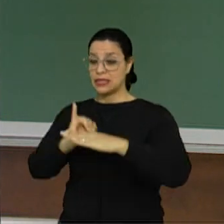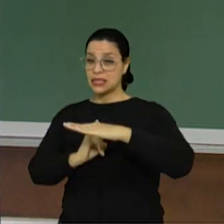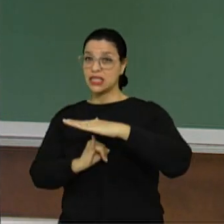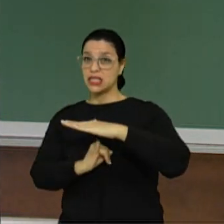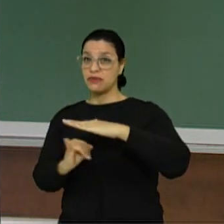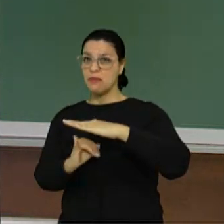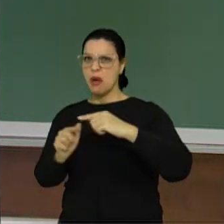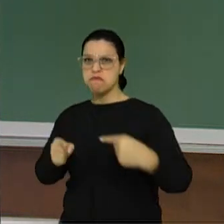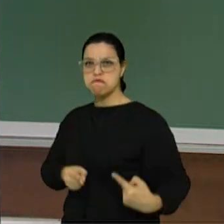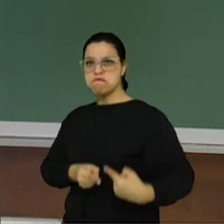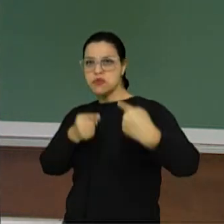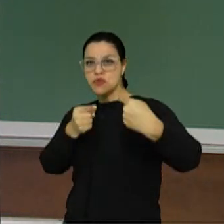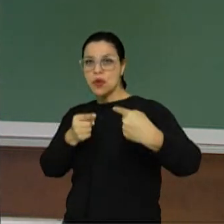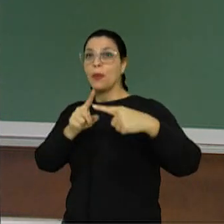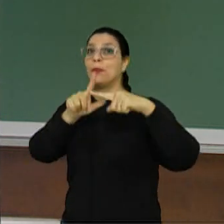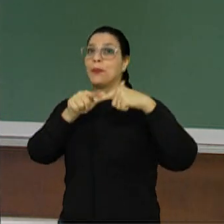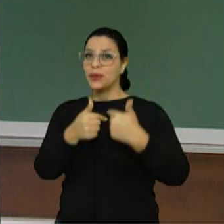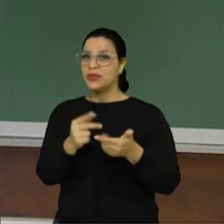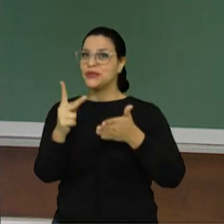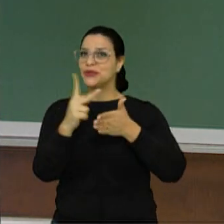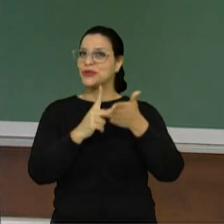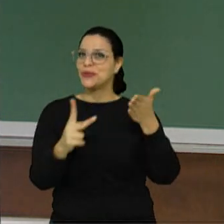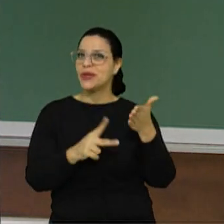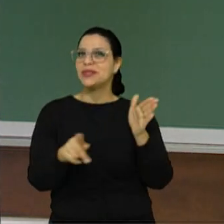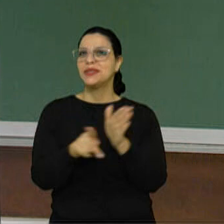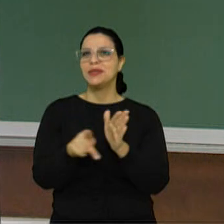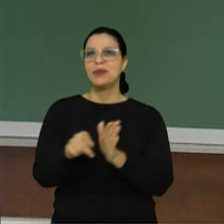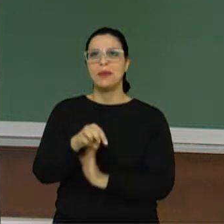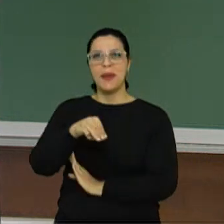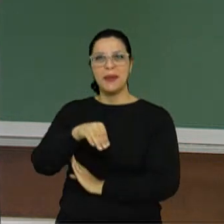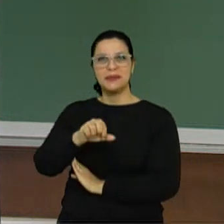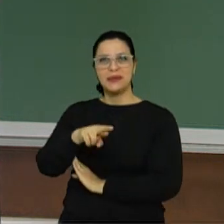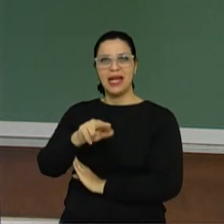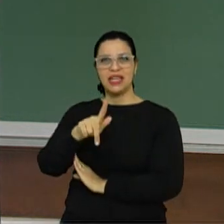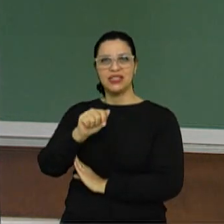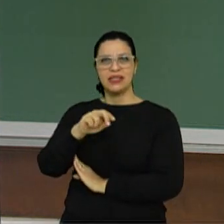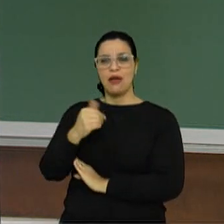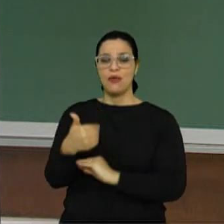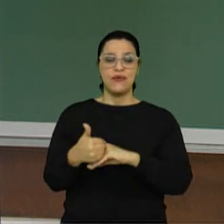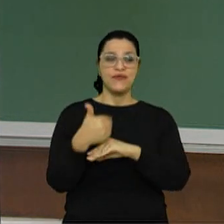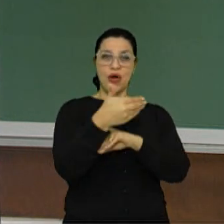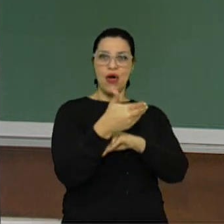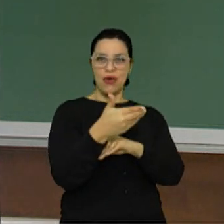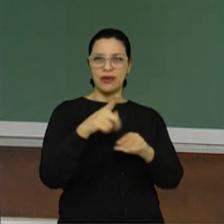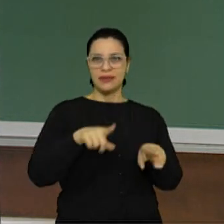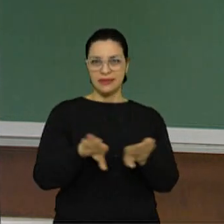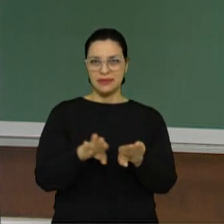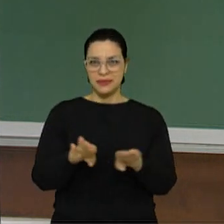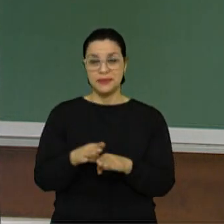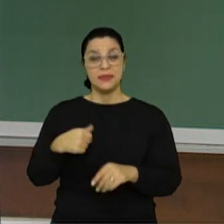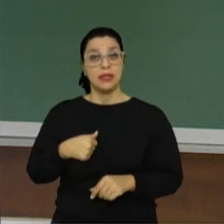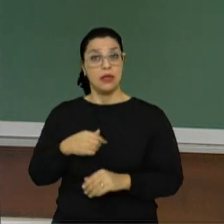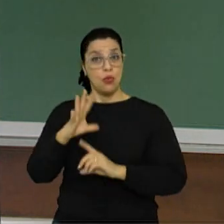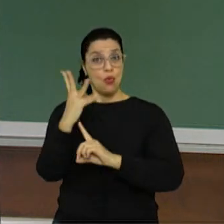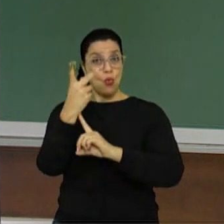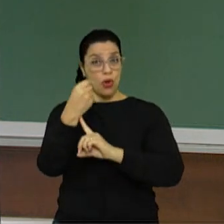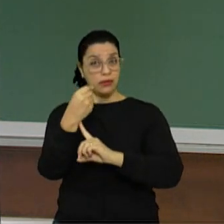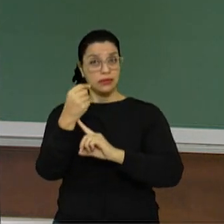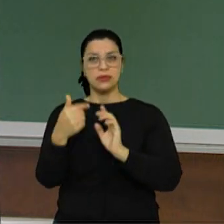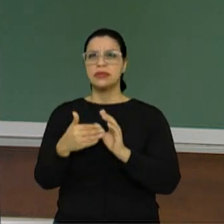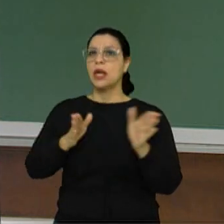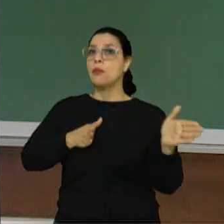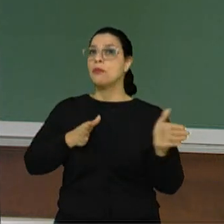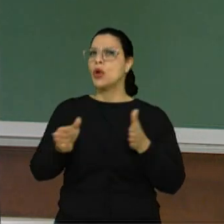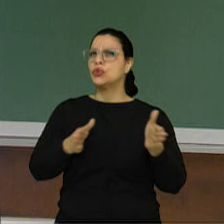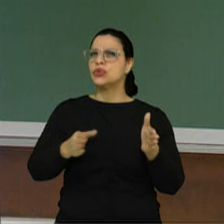a poesia deles também foi considerada poesia marginal. E aqui, o artista participava de todas as etapas